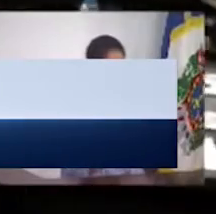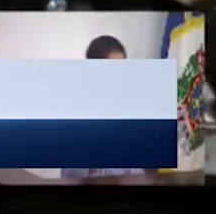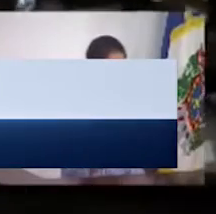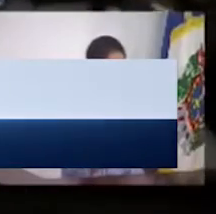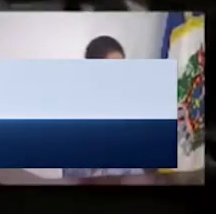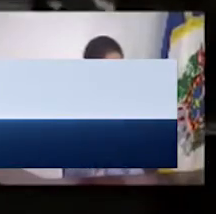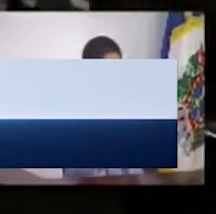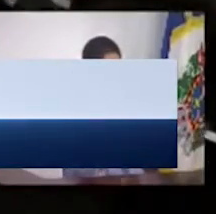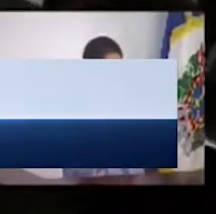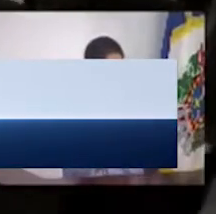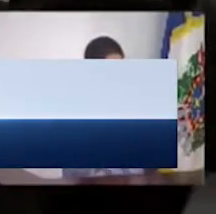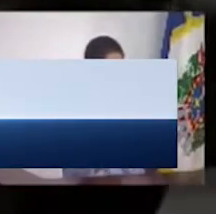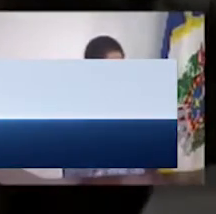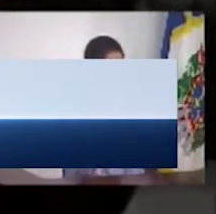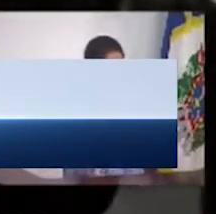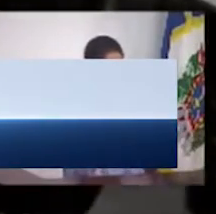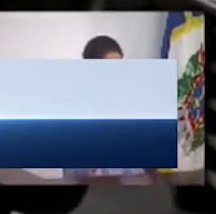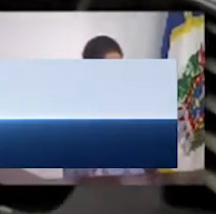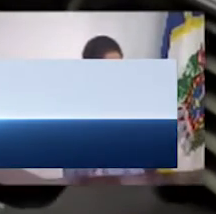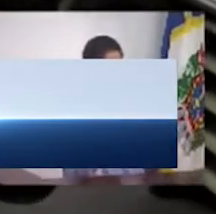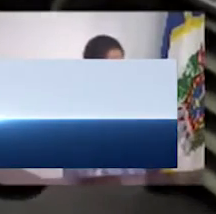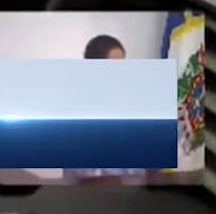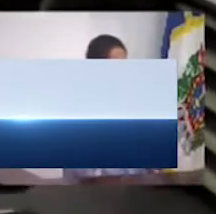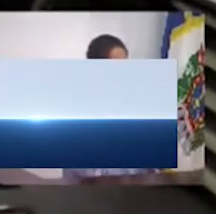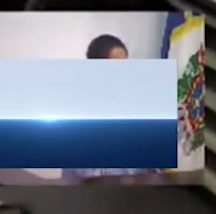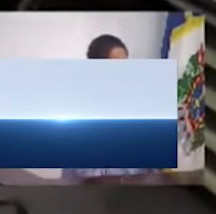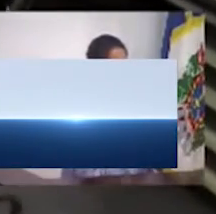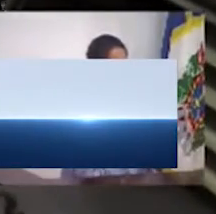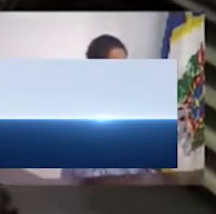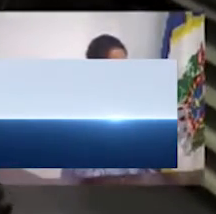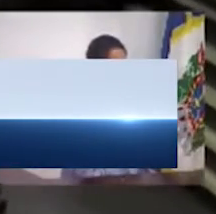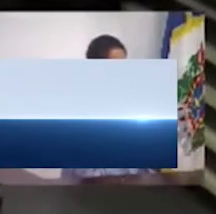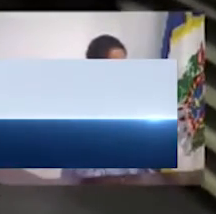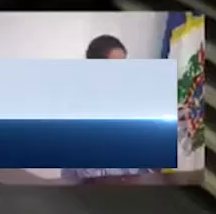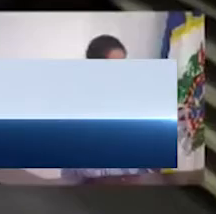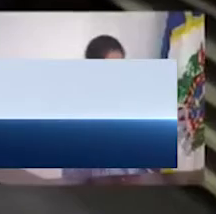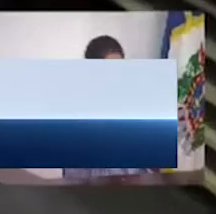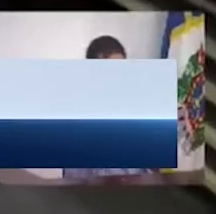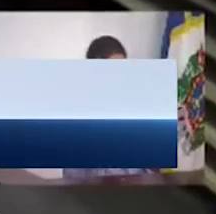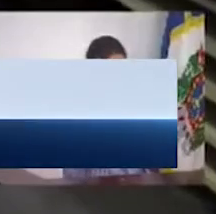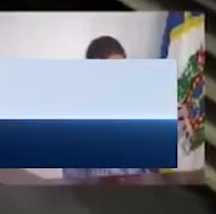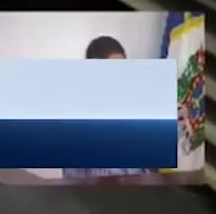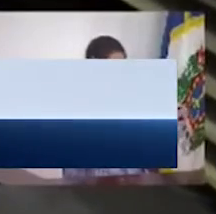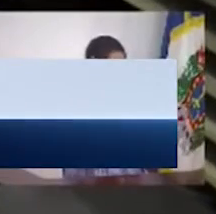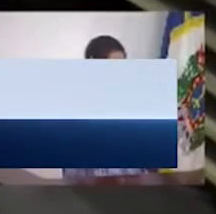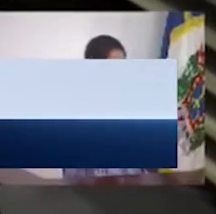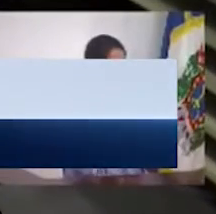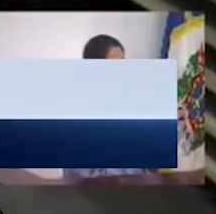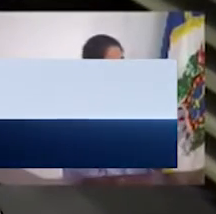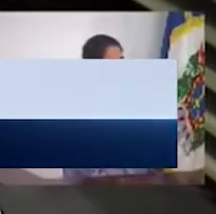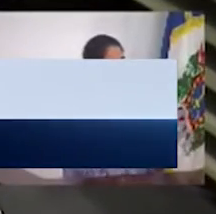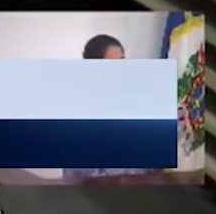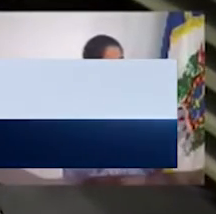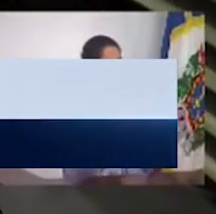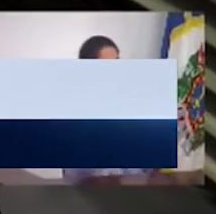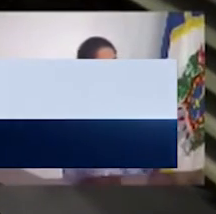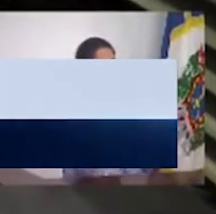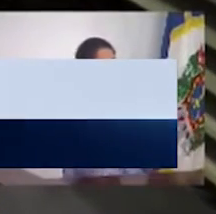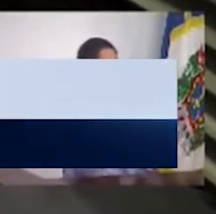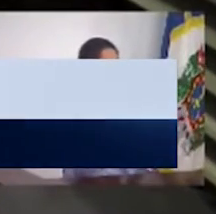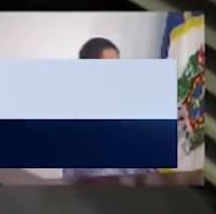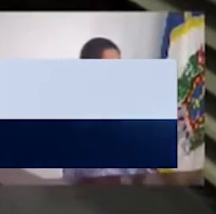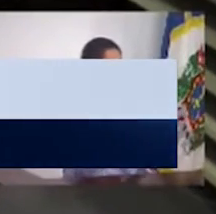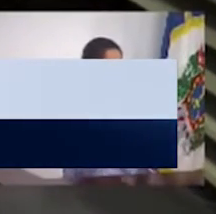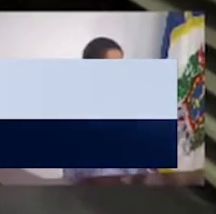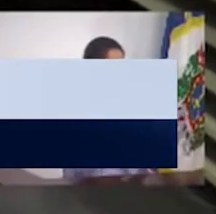deste ano o primeiro encontro vai abordar as novas regras das eleições outro foco que também já foi retomado foi o